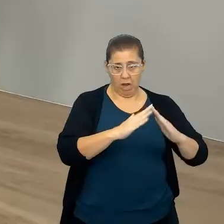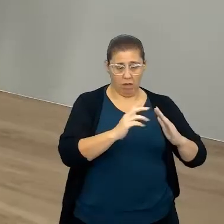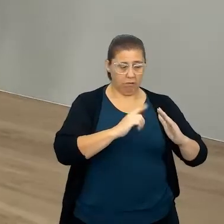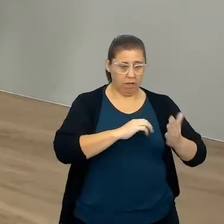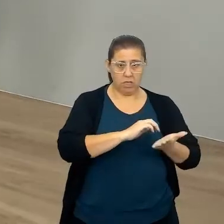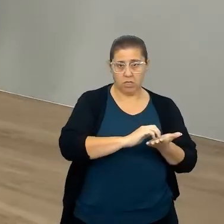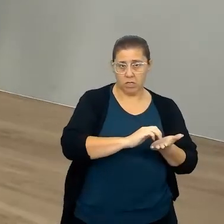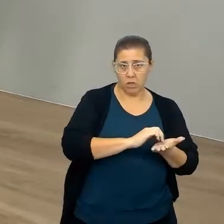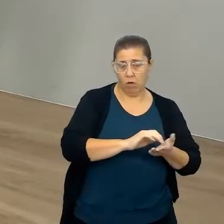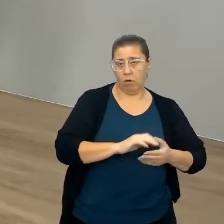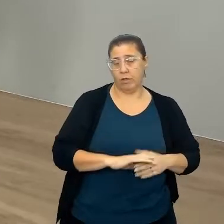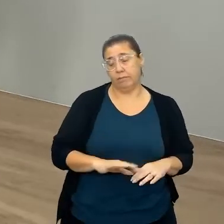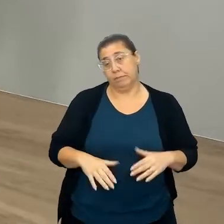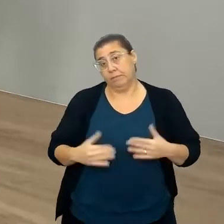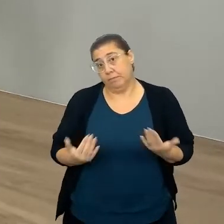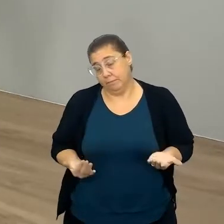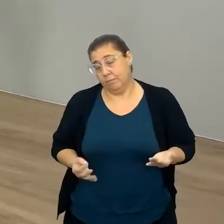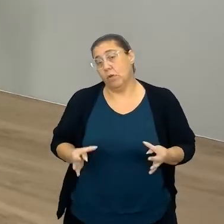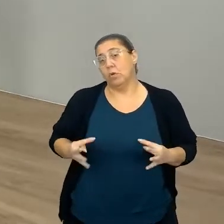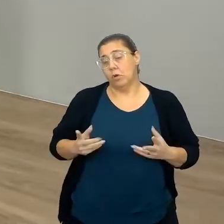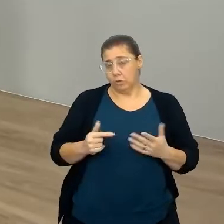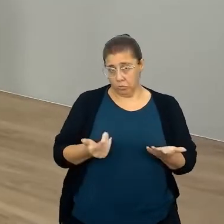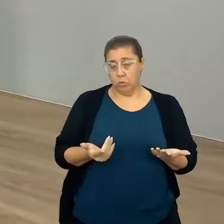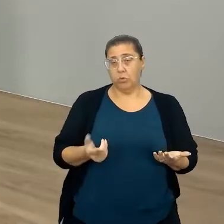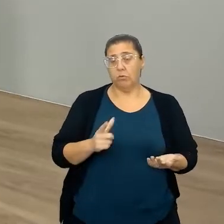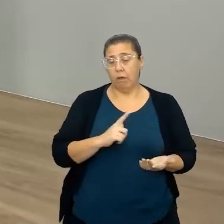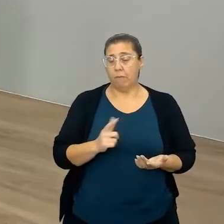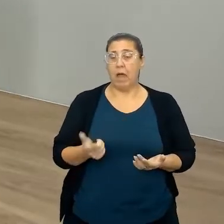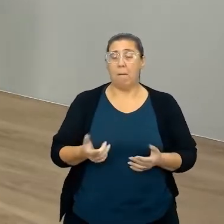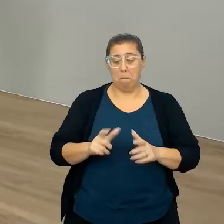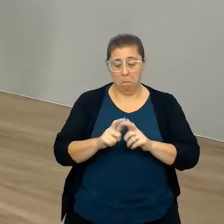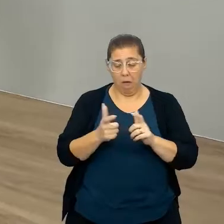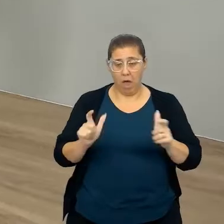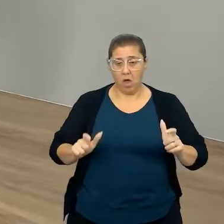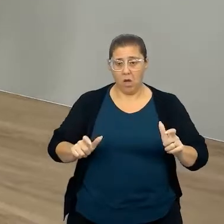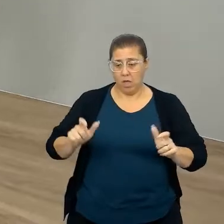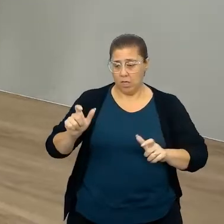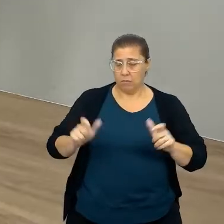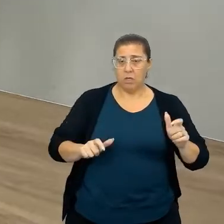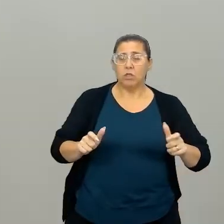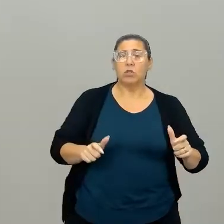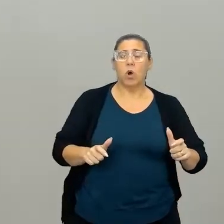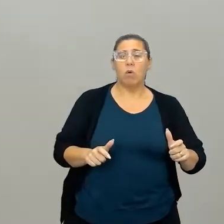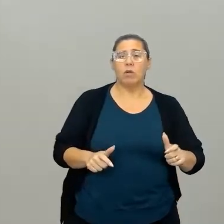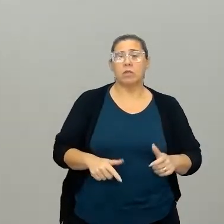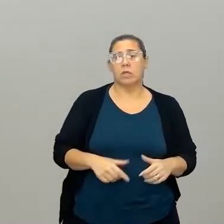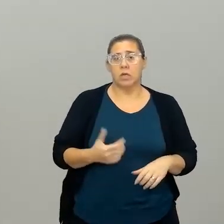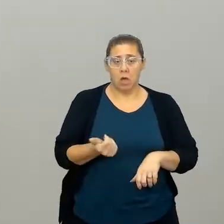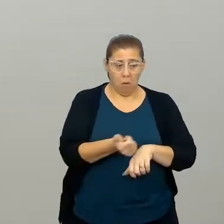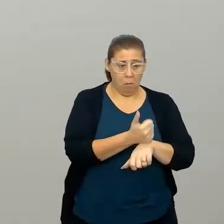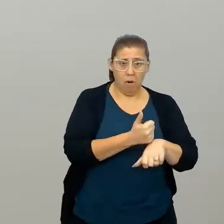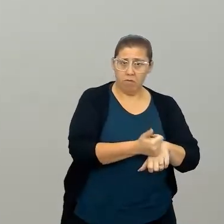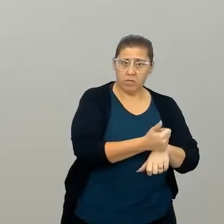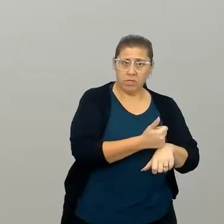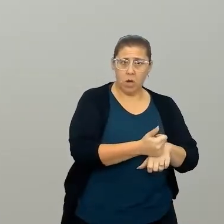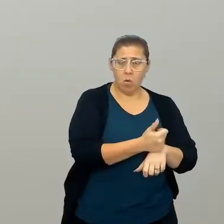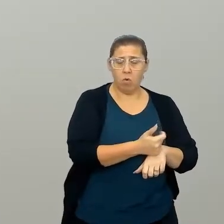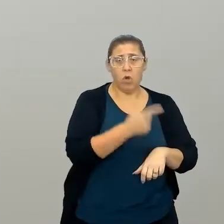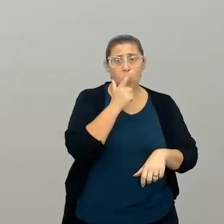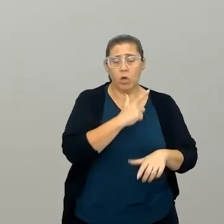a gente não pode esquecer isso. Porque para boa parte dos trabalhadores que não têm profissões que possam ser feitas de forma